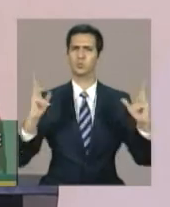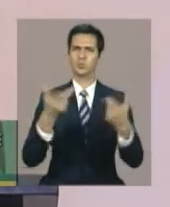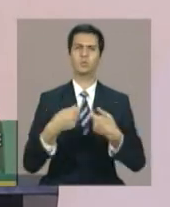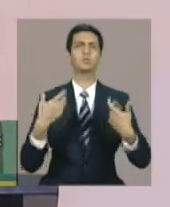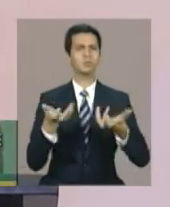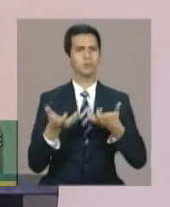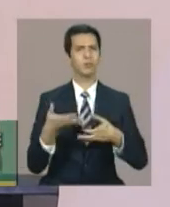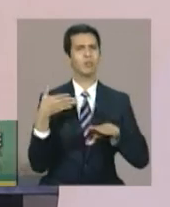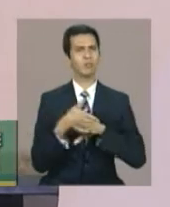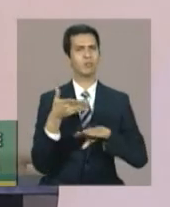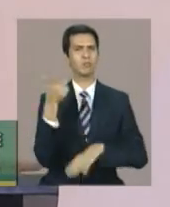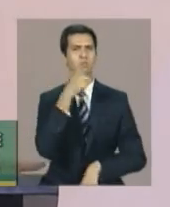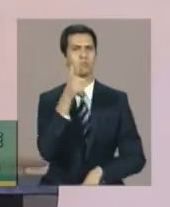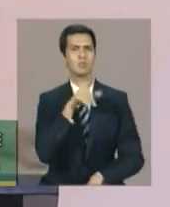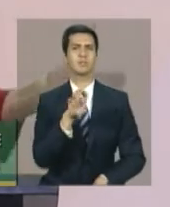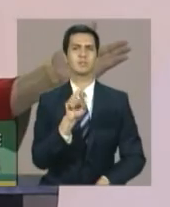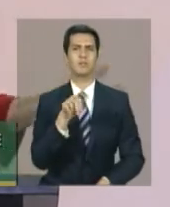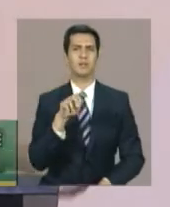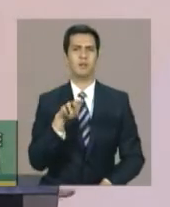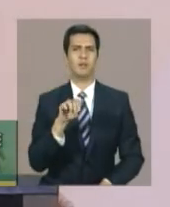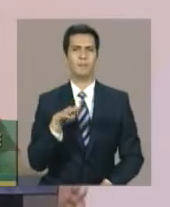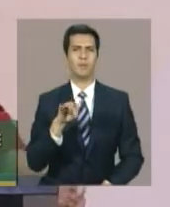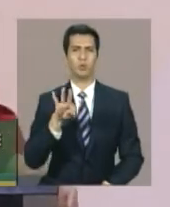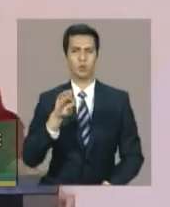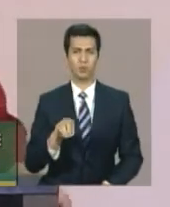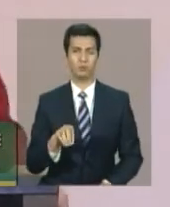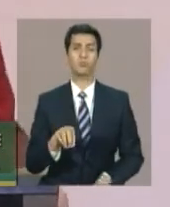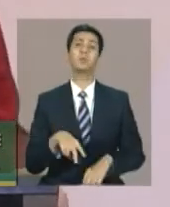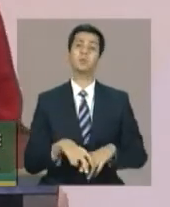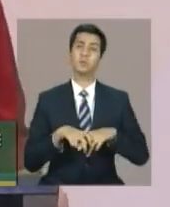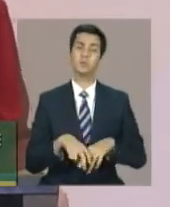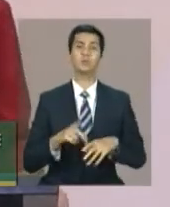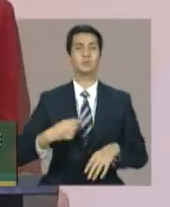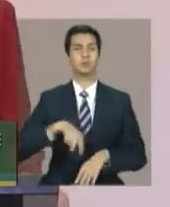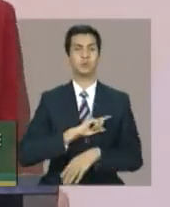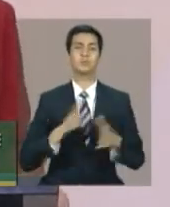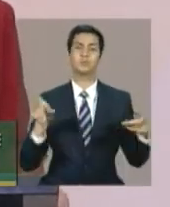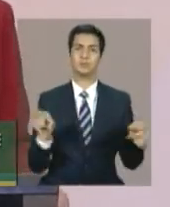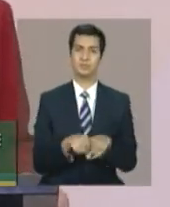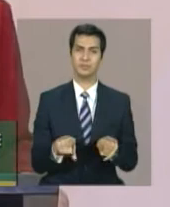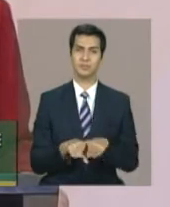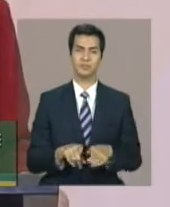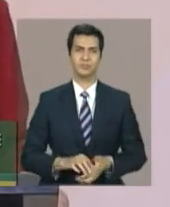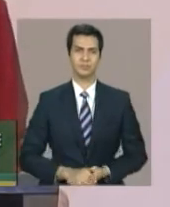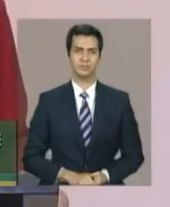a saneamento. Daí porque nós estamos também...